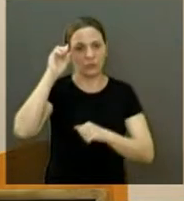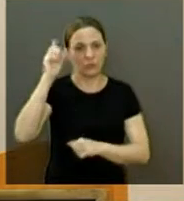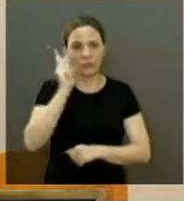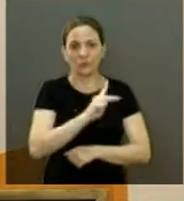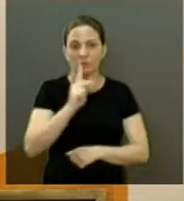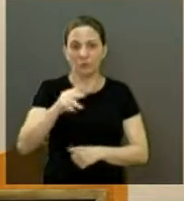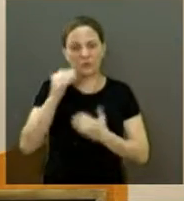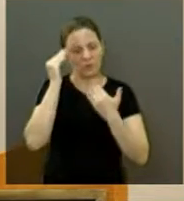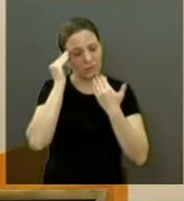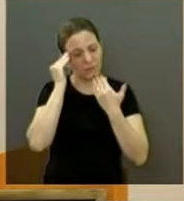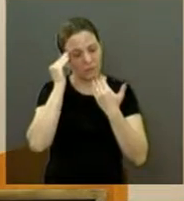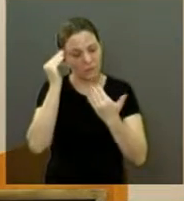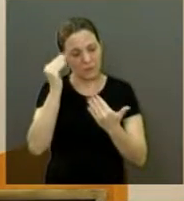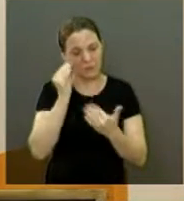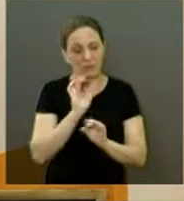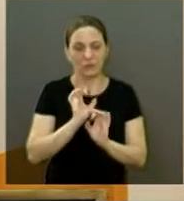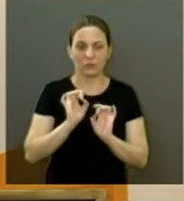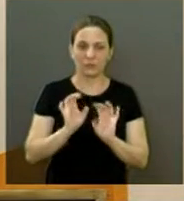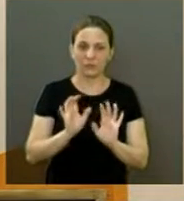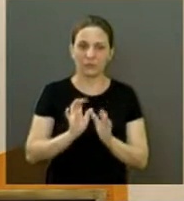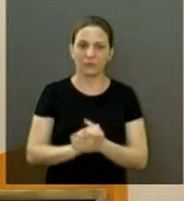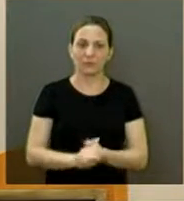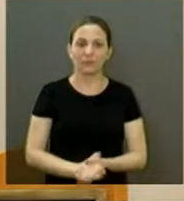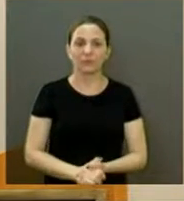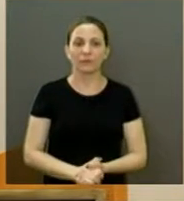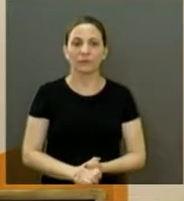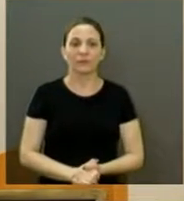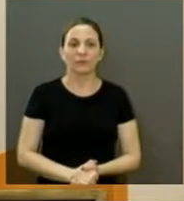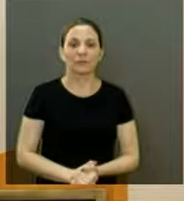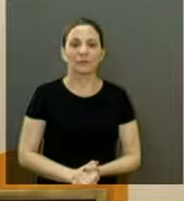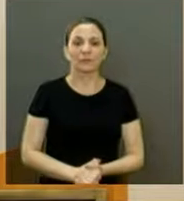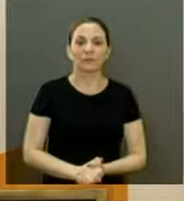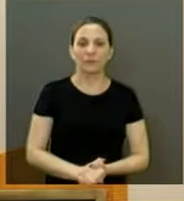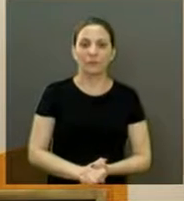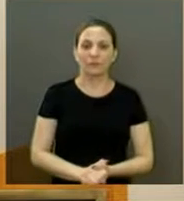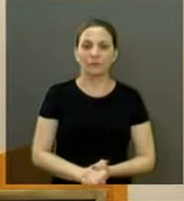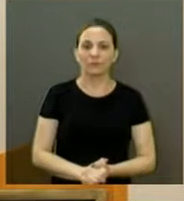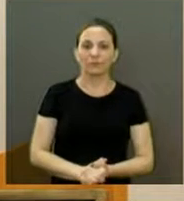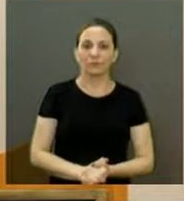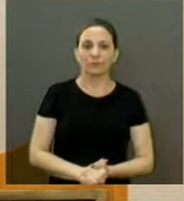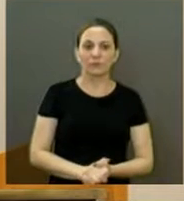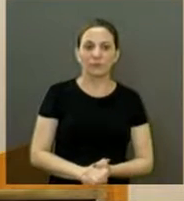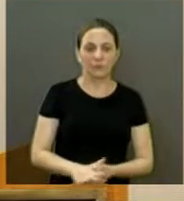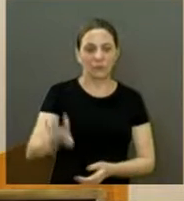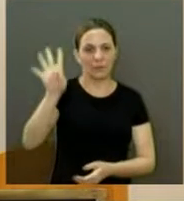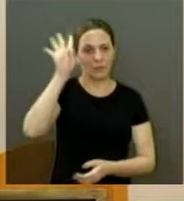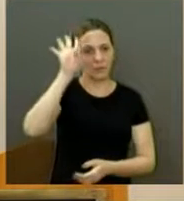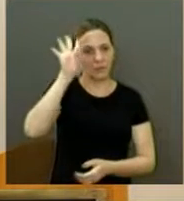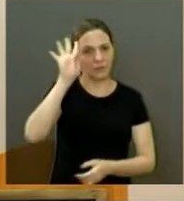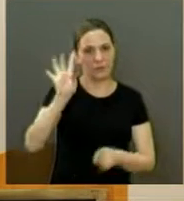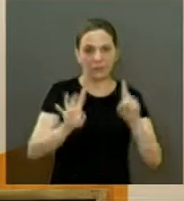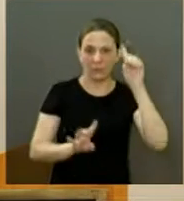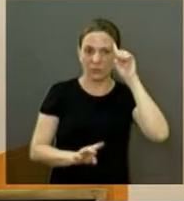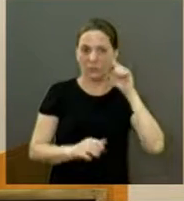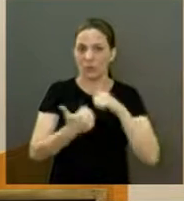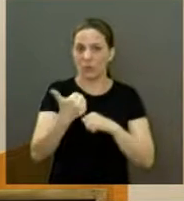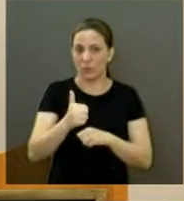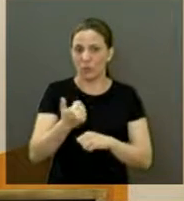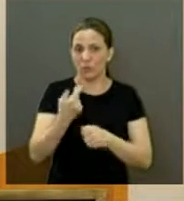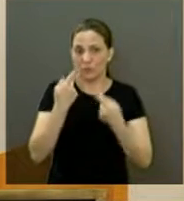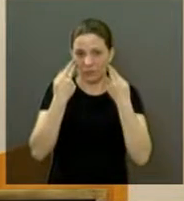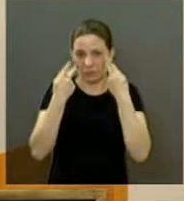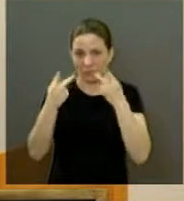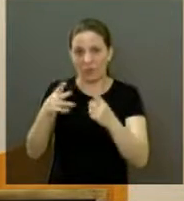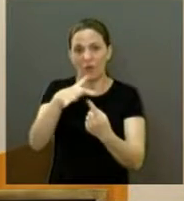só tem que agradecer também na quarta feira dia 11 tem a feira de conhecimento